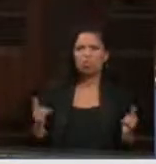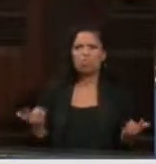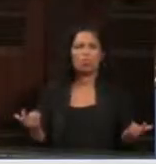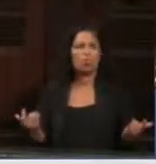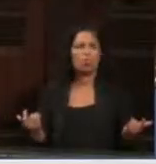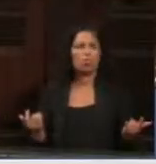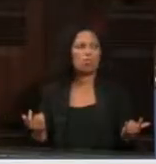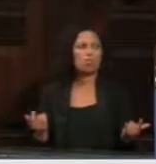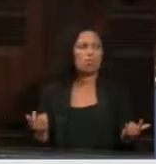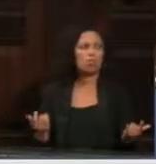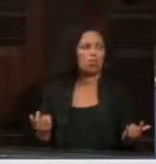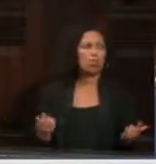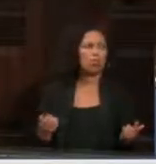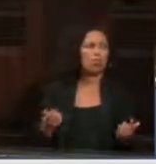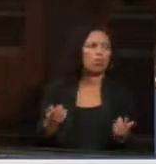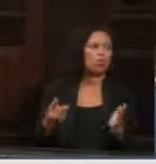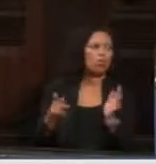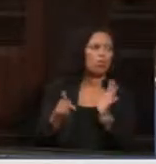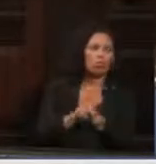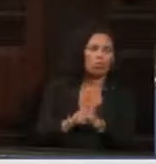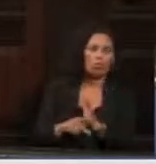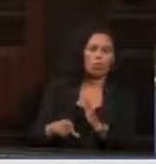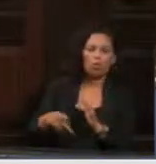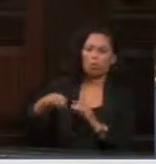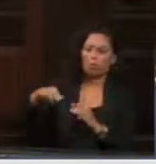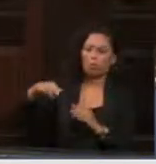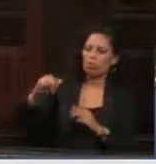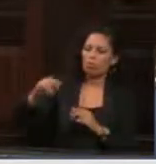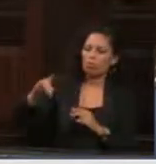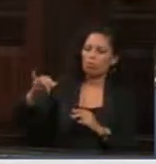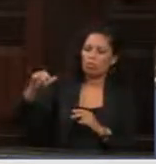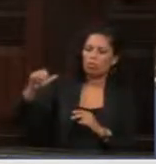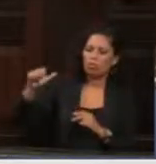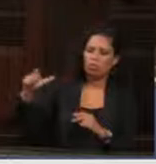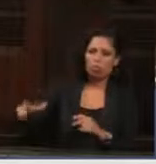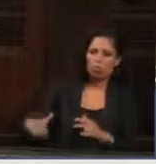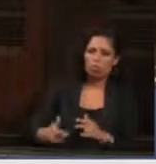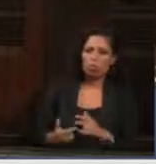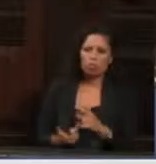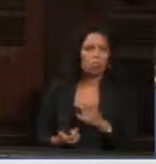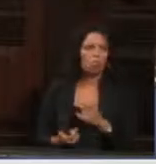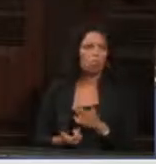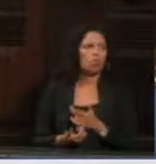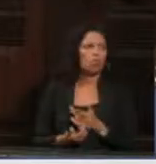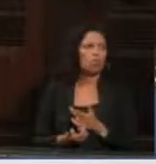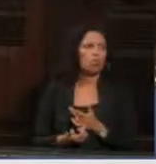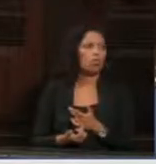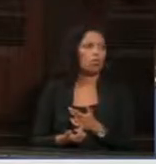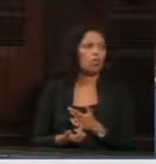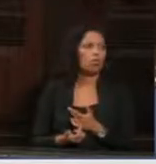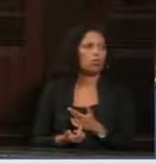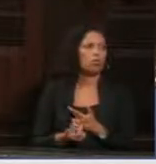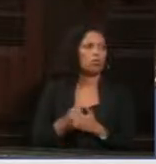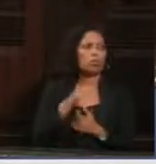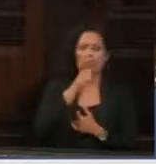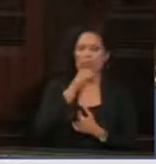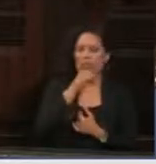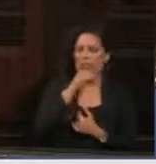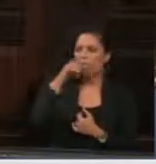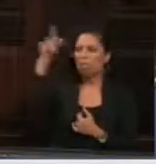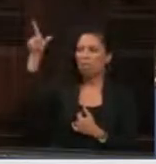ordem do dia fazendo alusão de novo faz a divulgação da exposição o museu nacional vive o